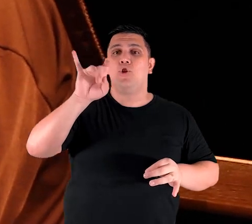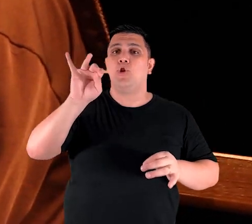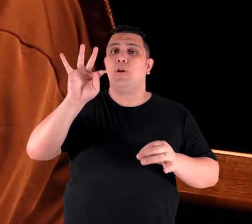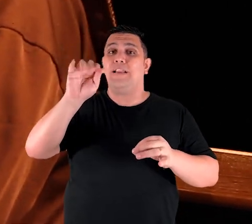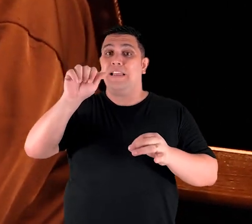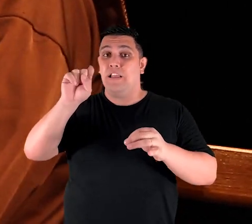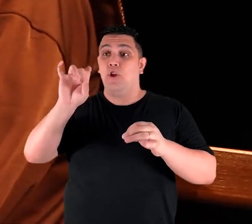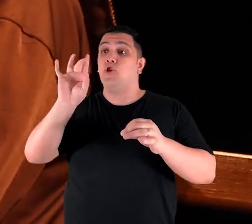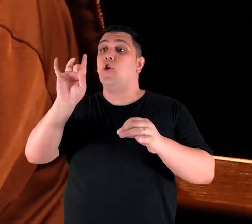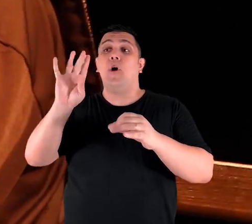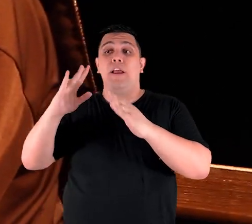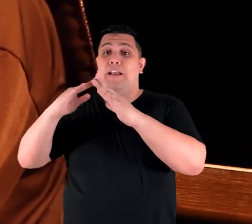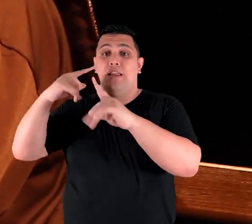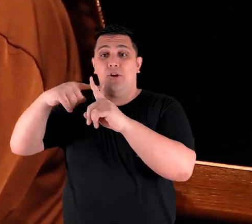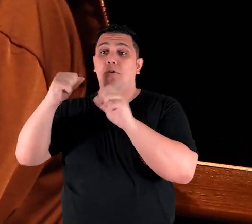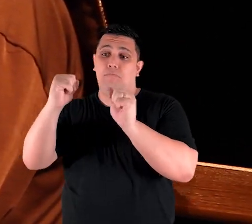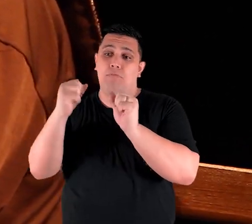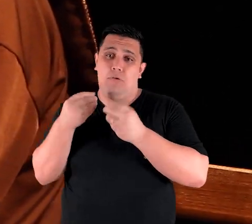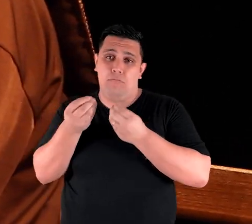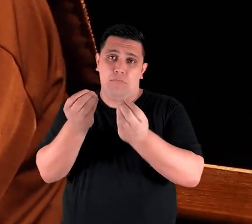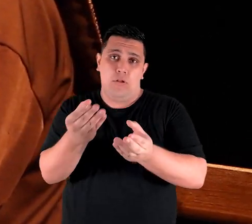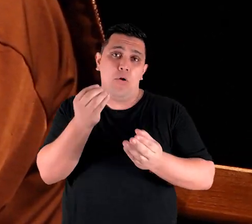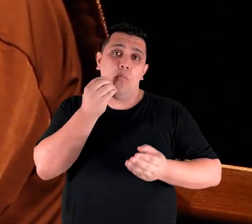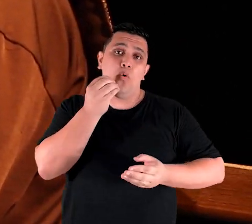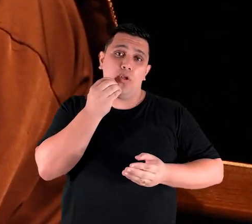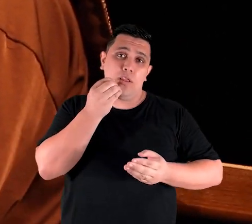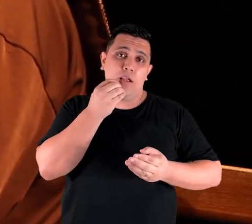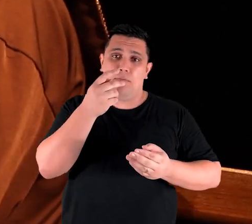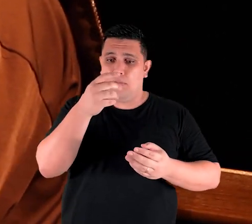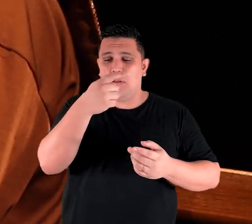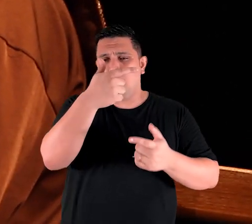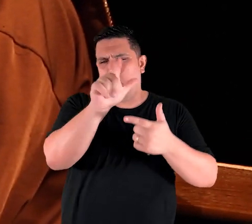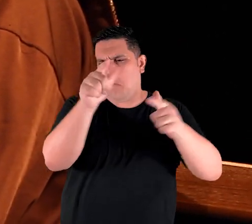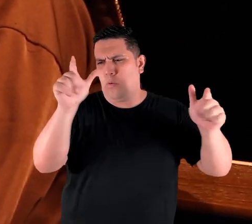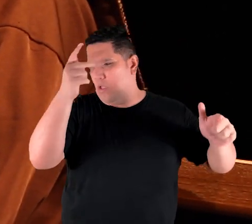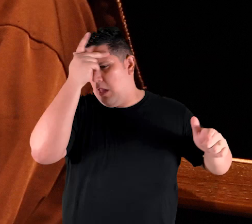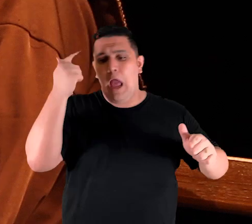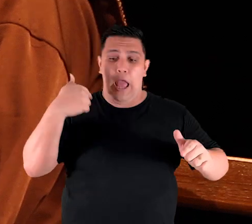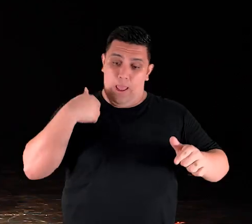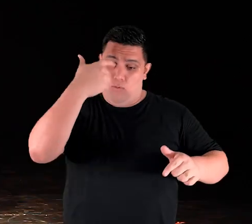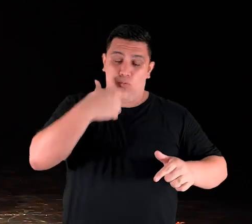para mim e para tantos outros. Então, eu me formei.